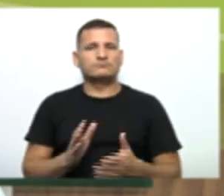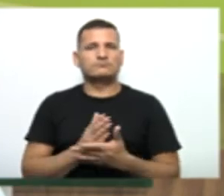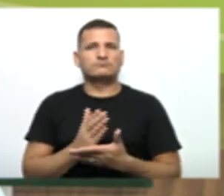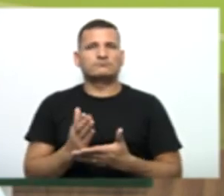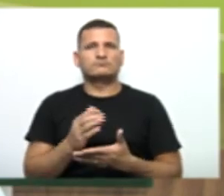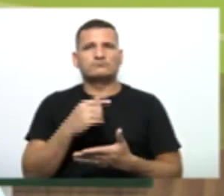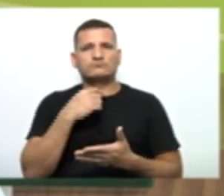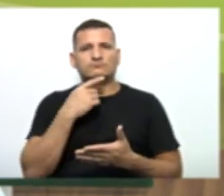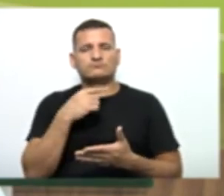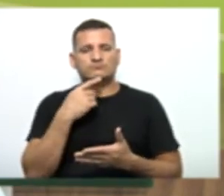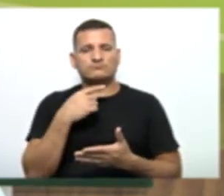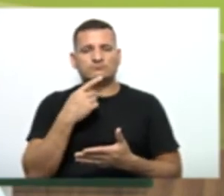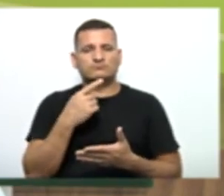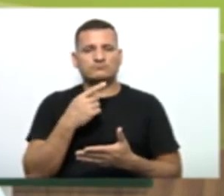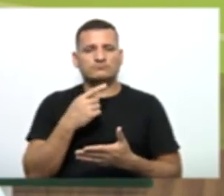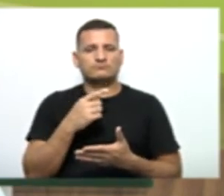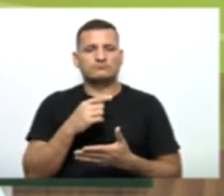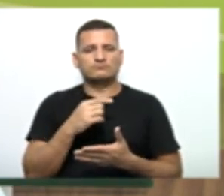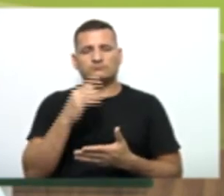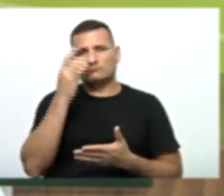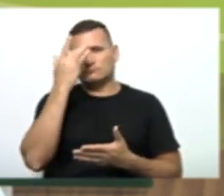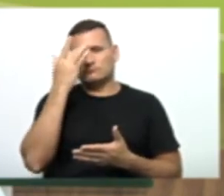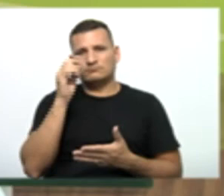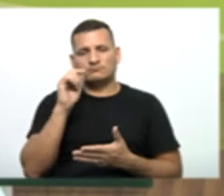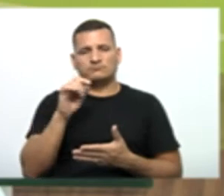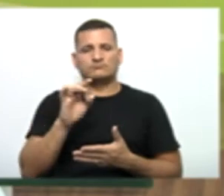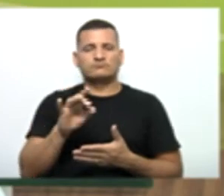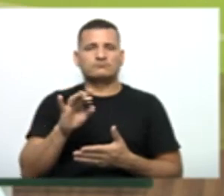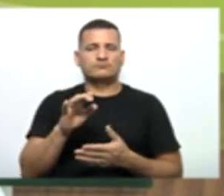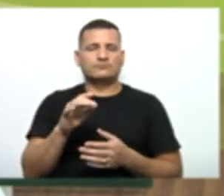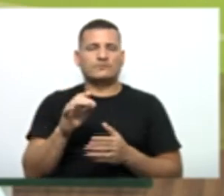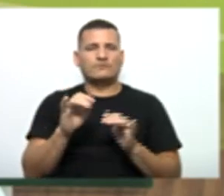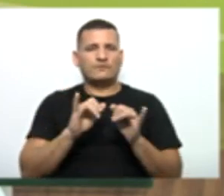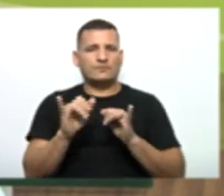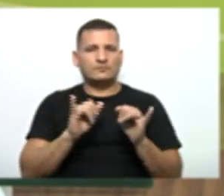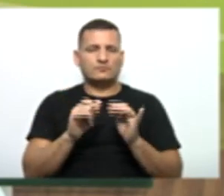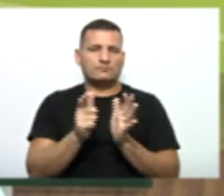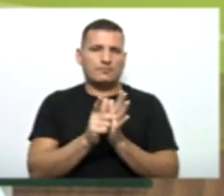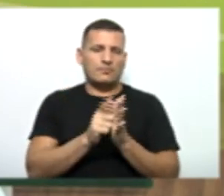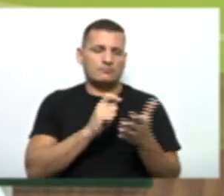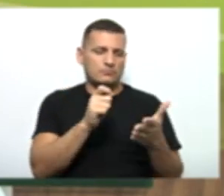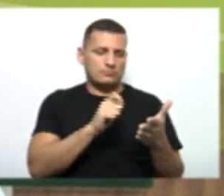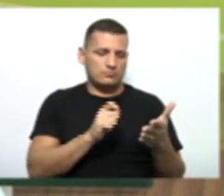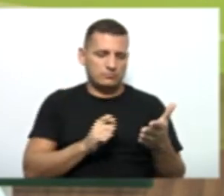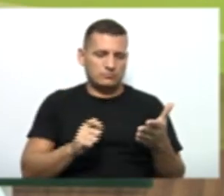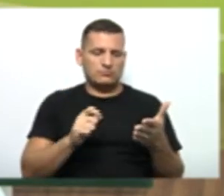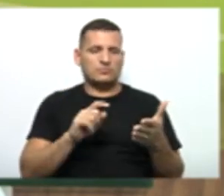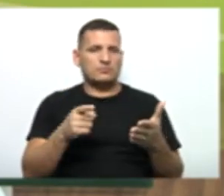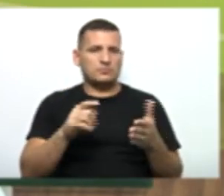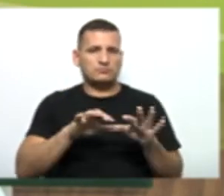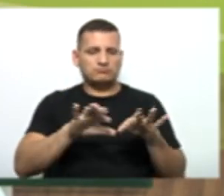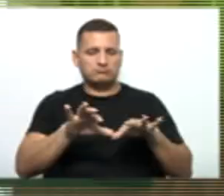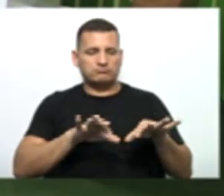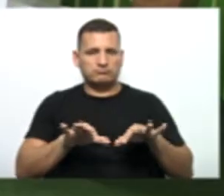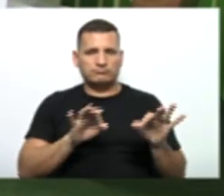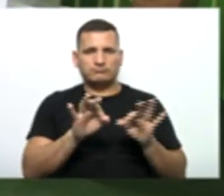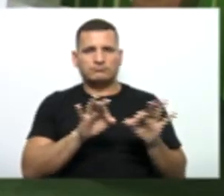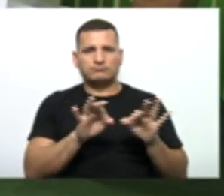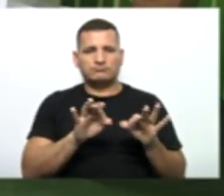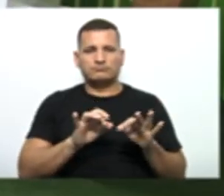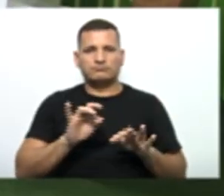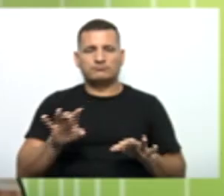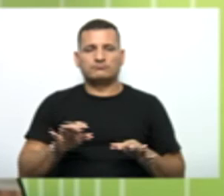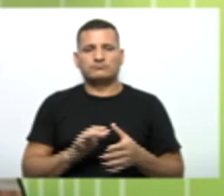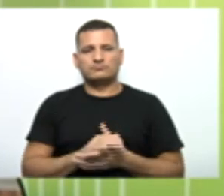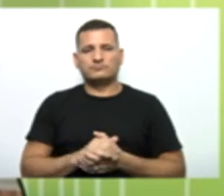facilitar, é só, no caso, separar as informações no papel, tudo, depois você junta tudinho e separa quem for. É isso aí. Então